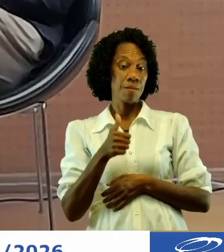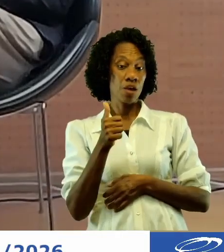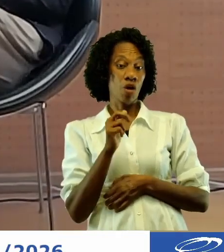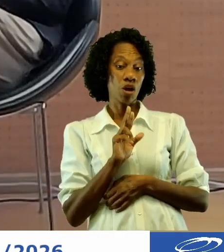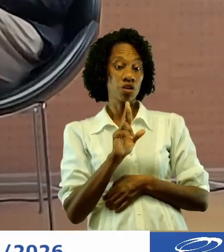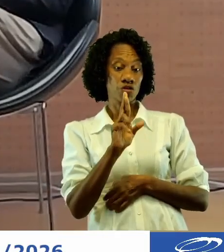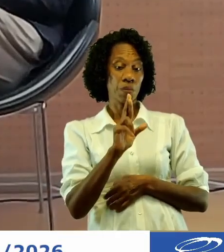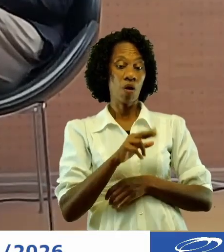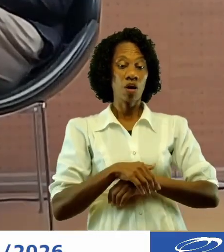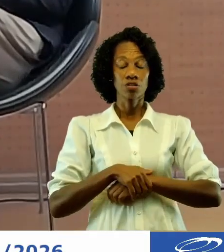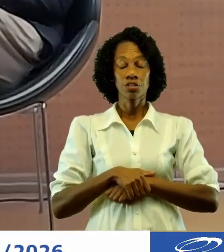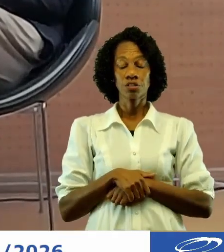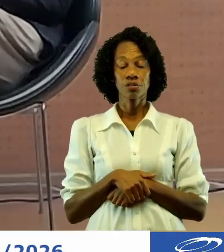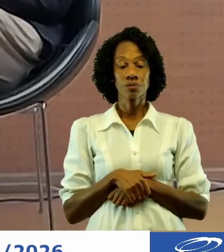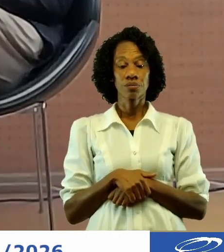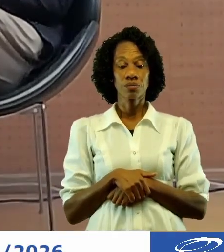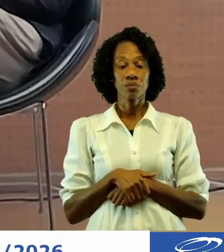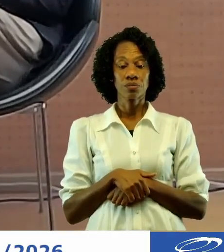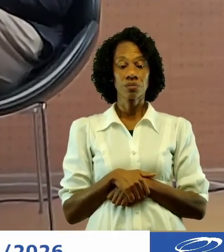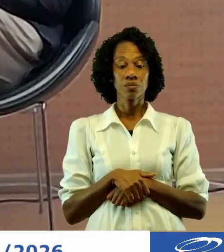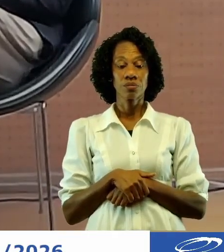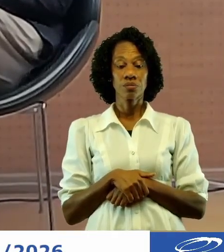results in these cases, and this has been